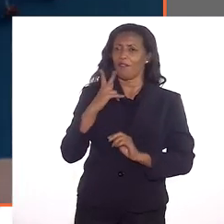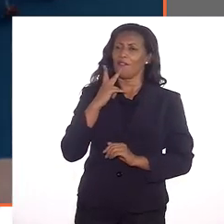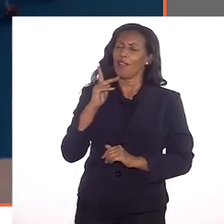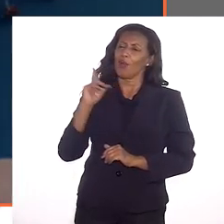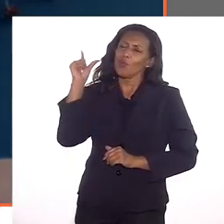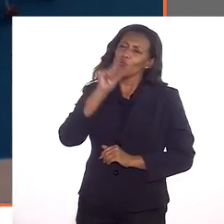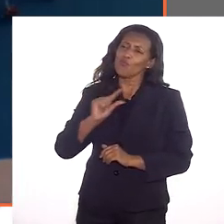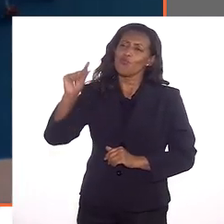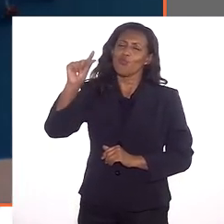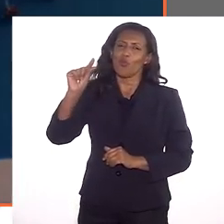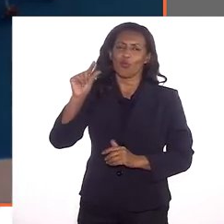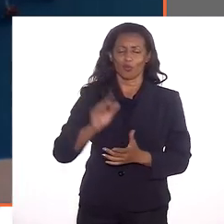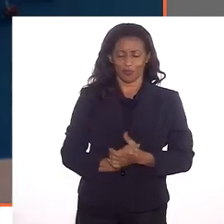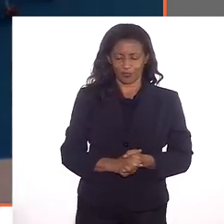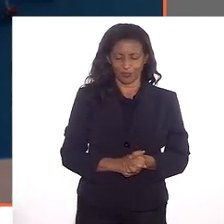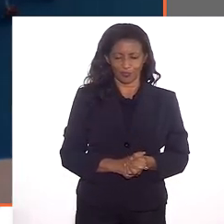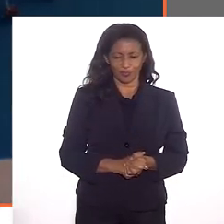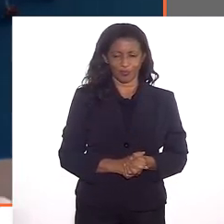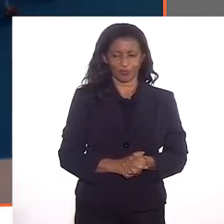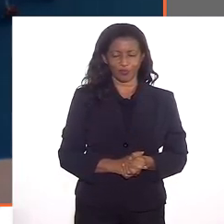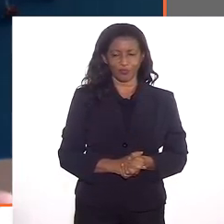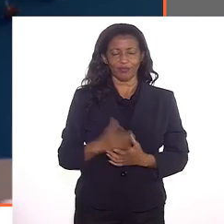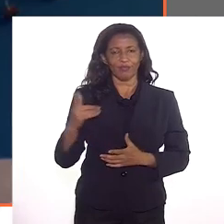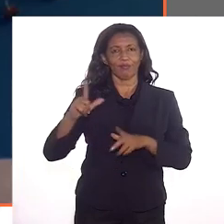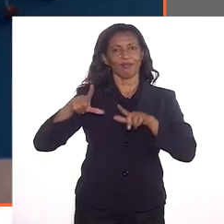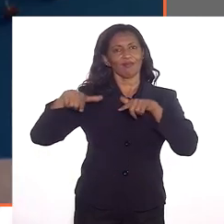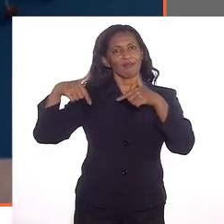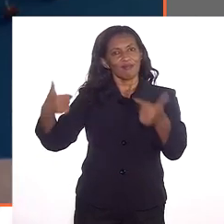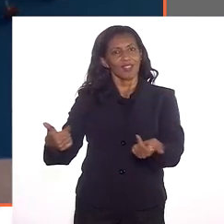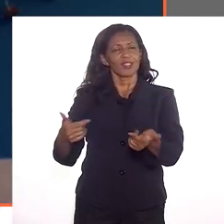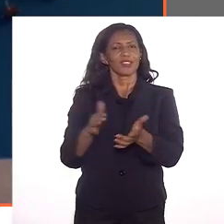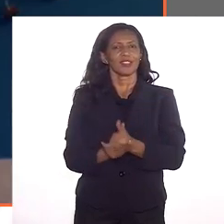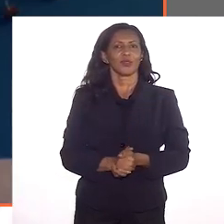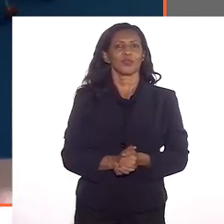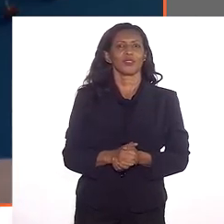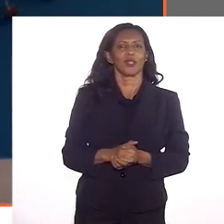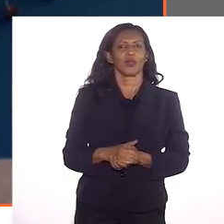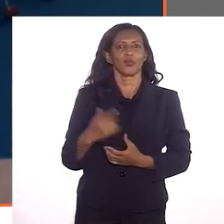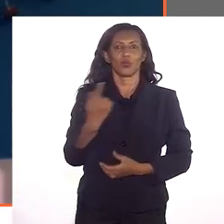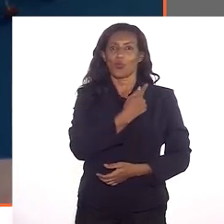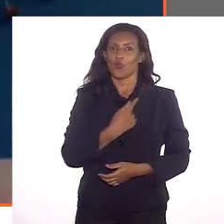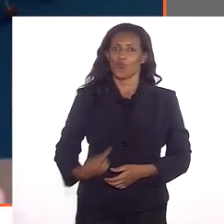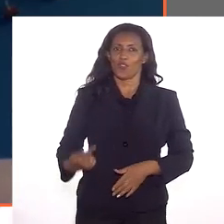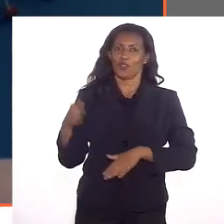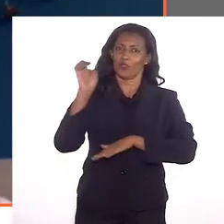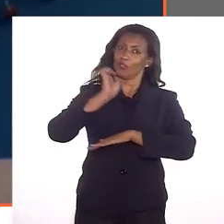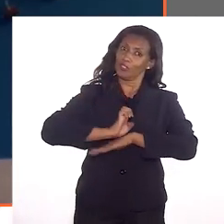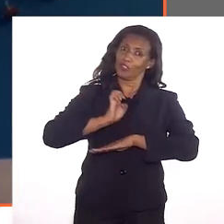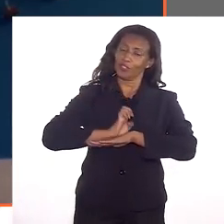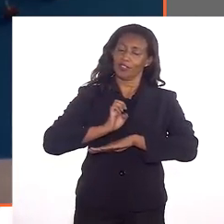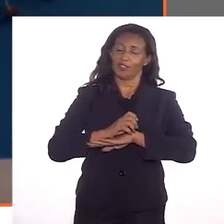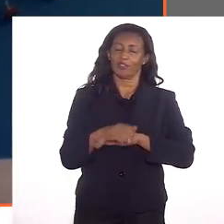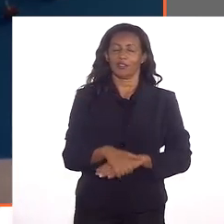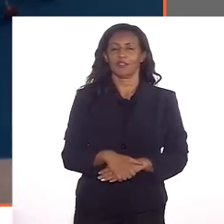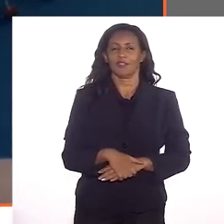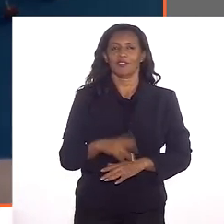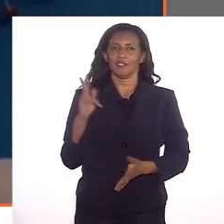mais uma vez, para você falar um pouquinho sobre a expectativa de, enfim, de execução, se o governo, como é que estão as tratativas com o governo do Estado, enfim, para ver